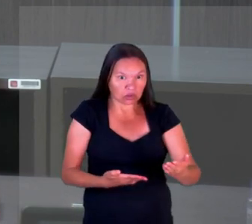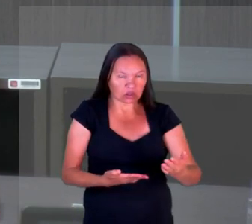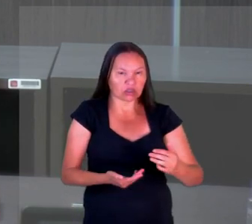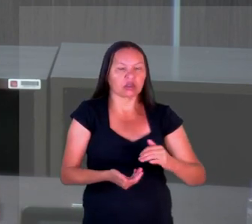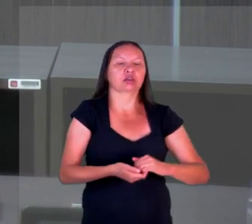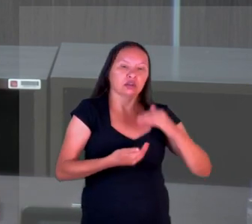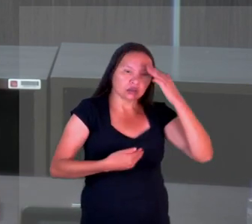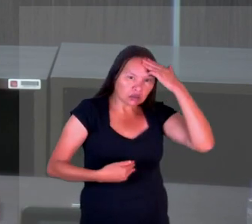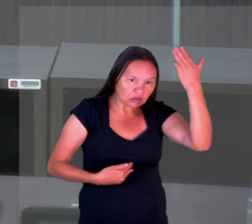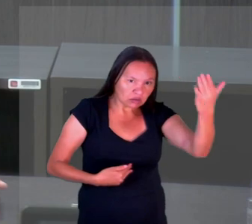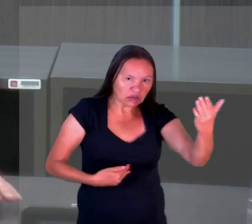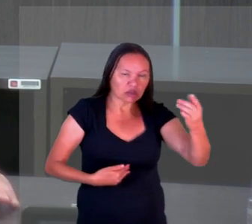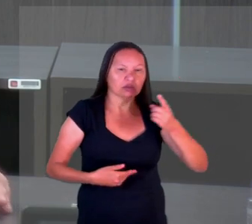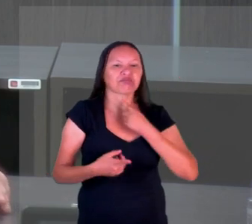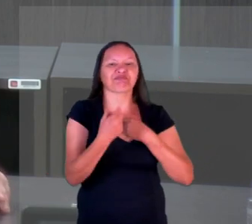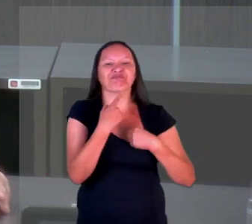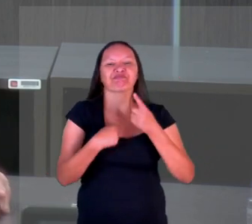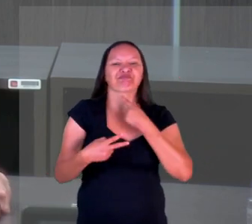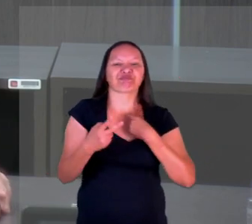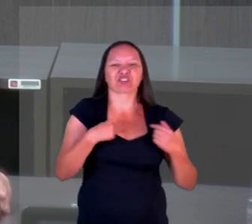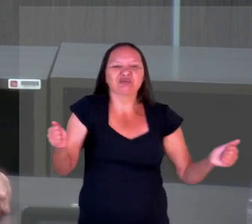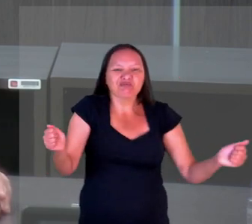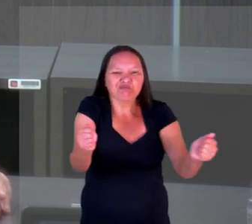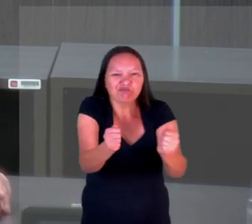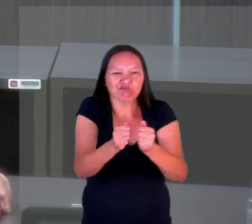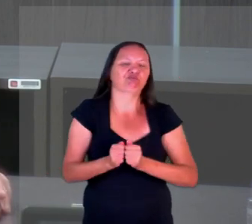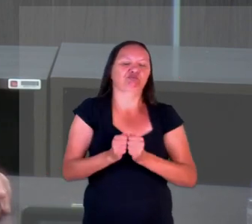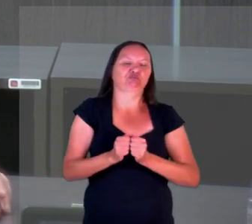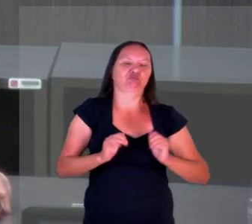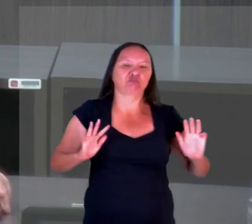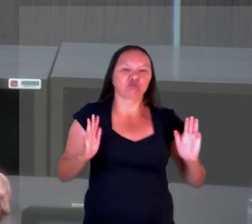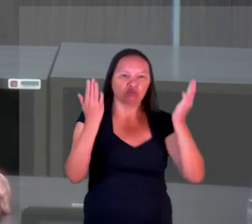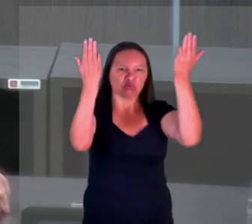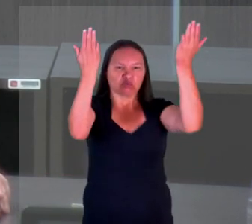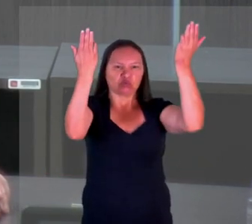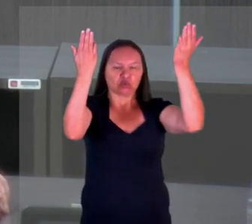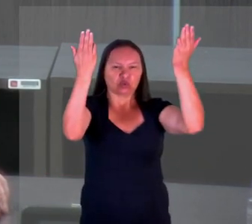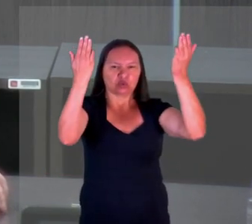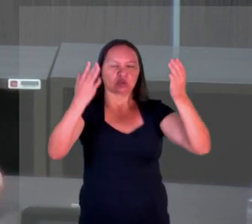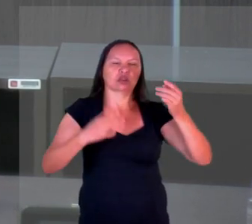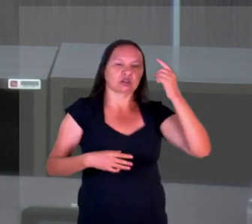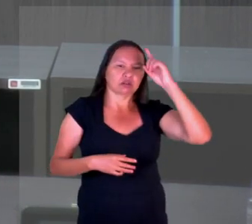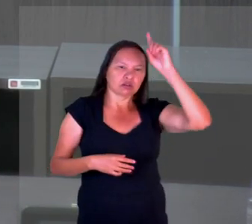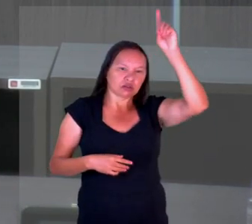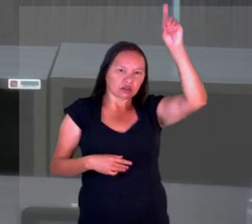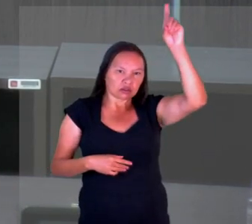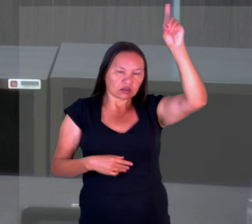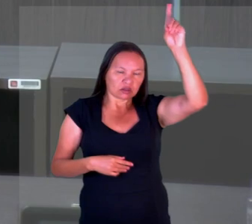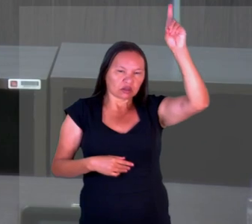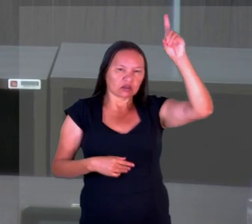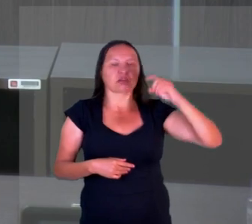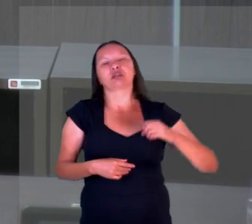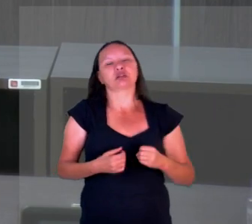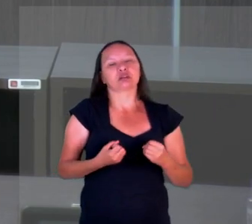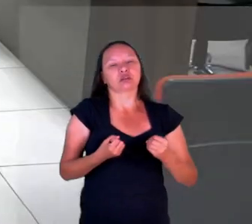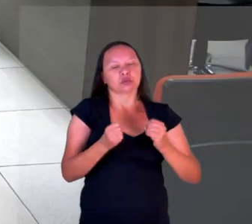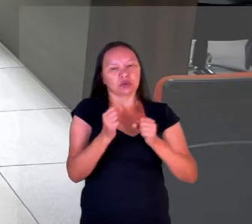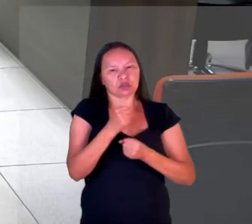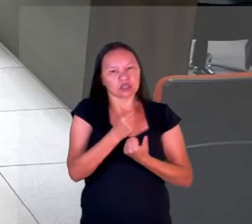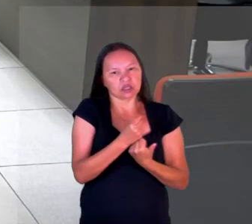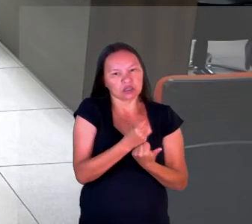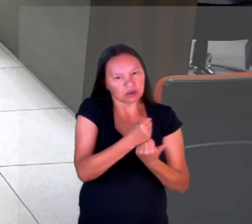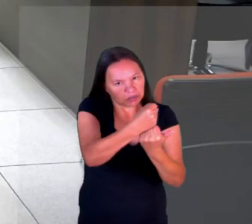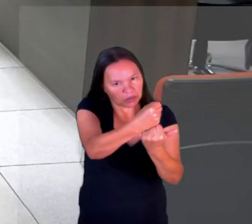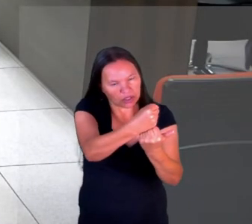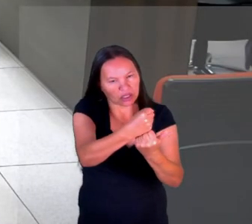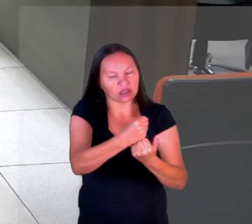deste conselho e desejo que esse encontro se revista de todos os bons exos que Deus possa inspirar a todos muito